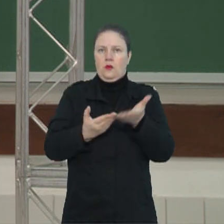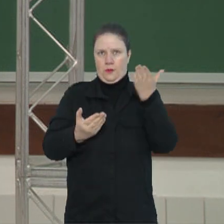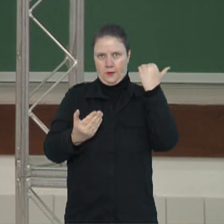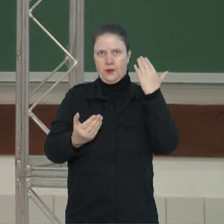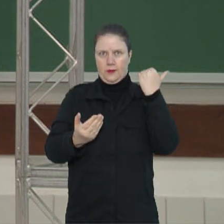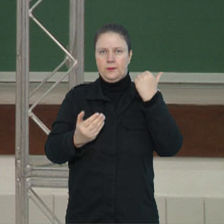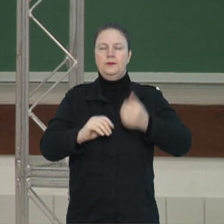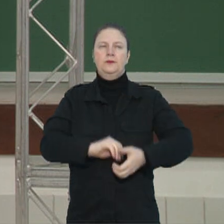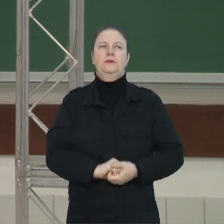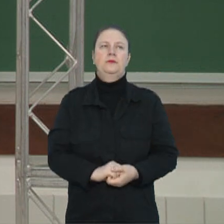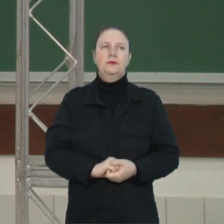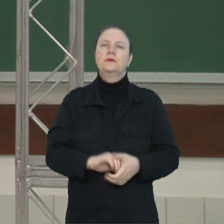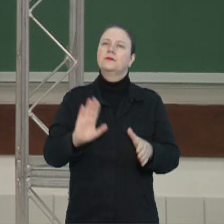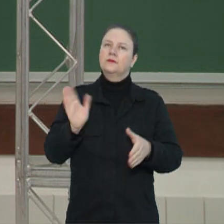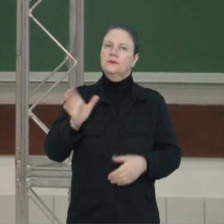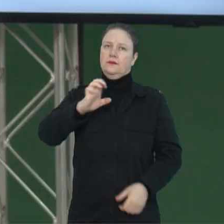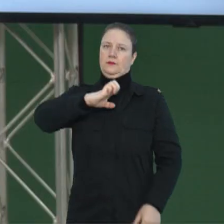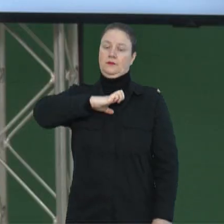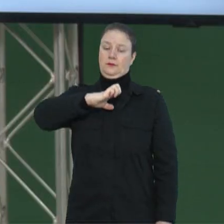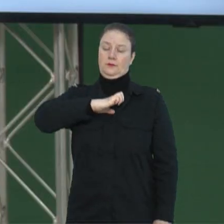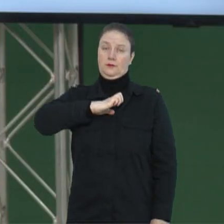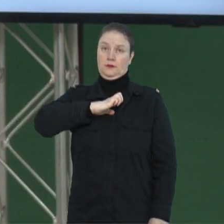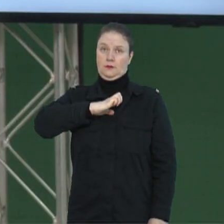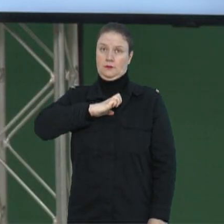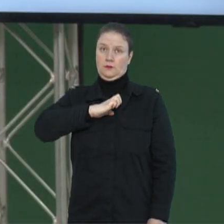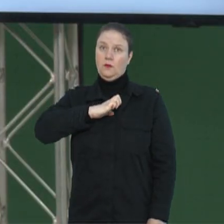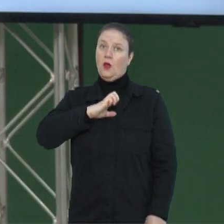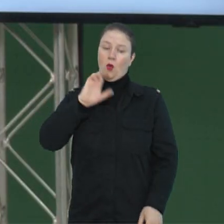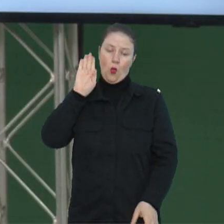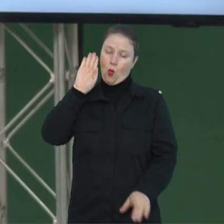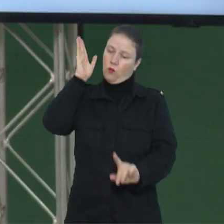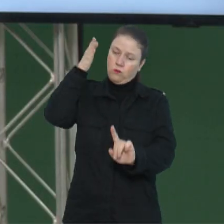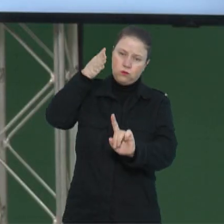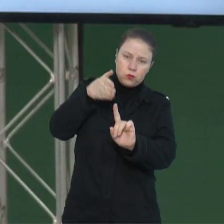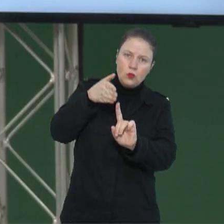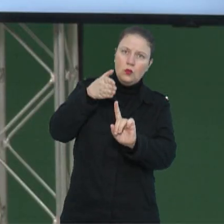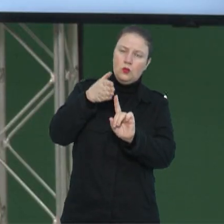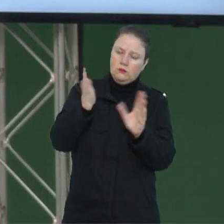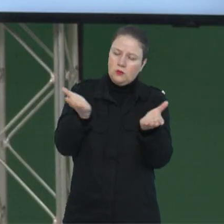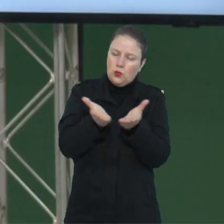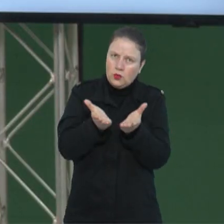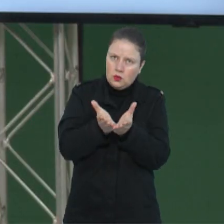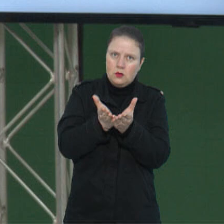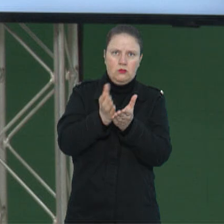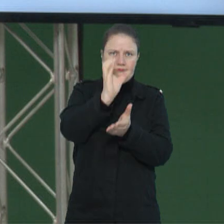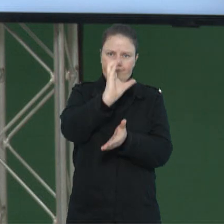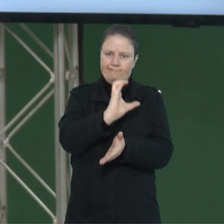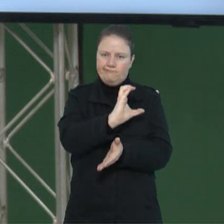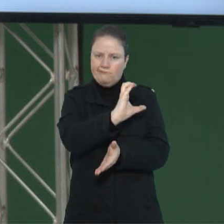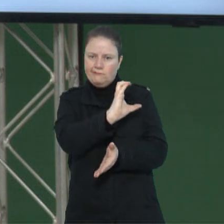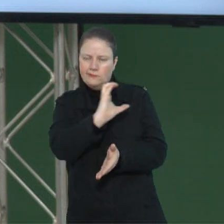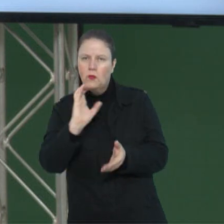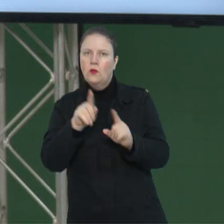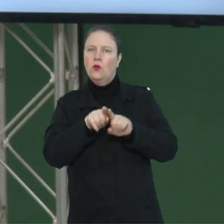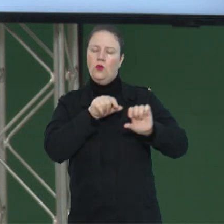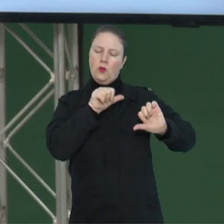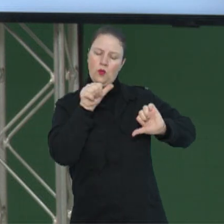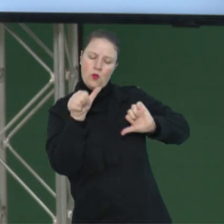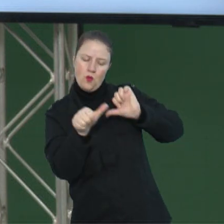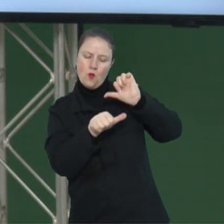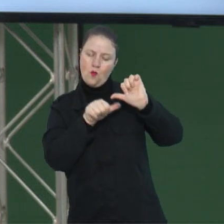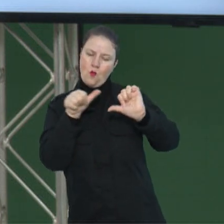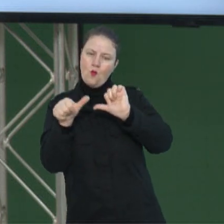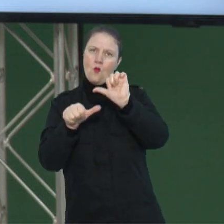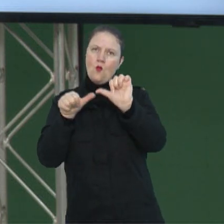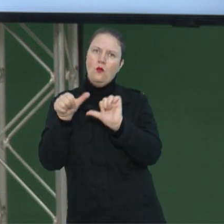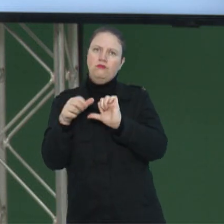encontro, né? Nós trabalhamos a ética cristã, a ética para o cristianismo como um todo, né? As mudanças que o cristianismo introduz no